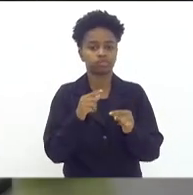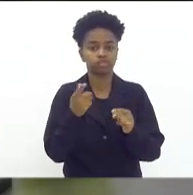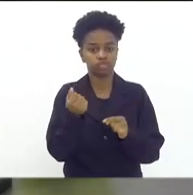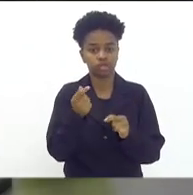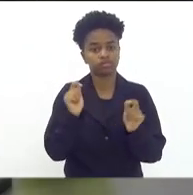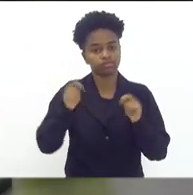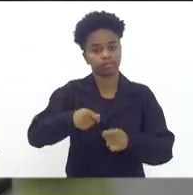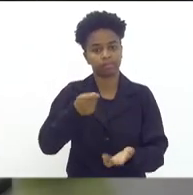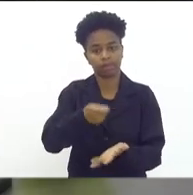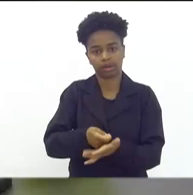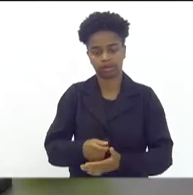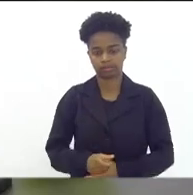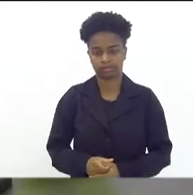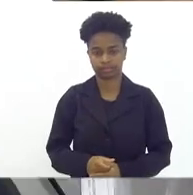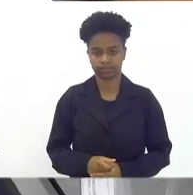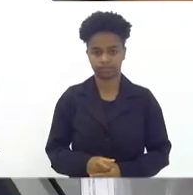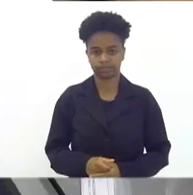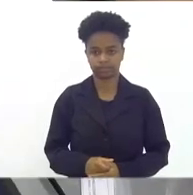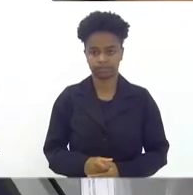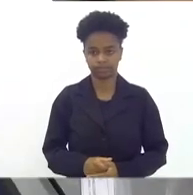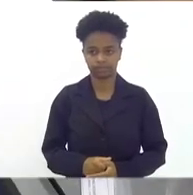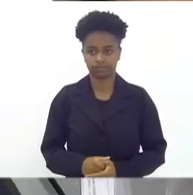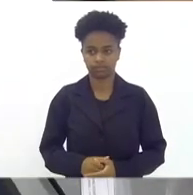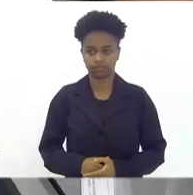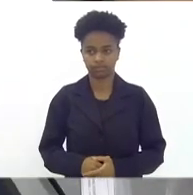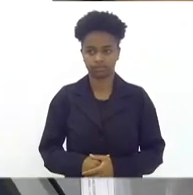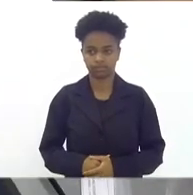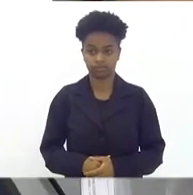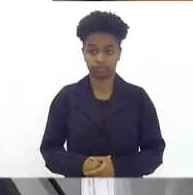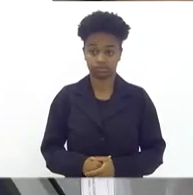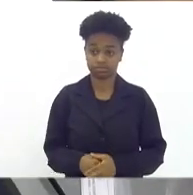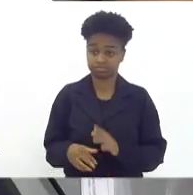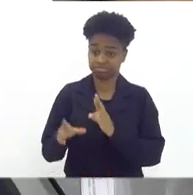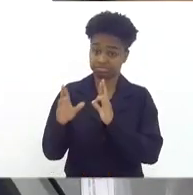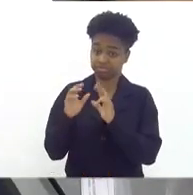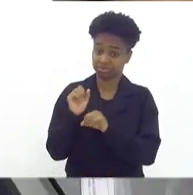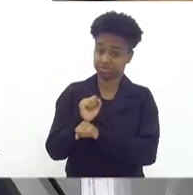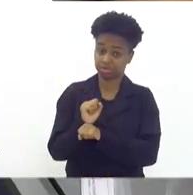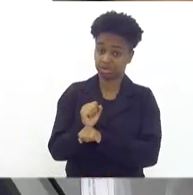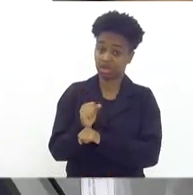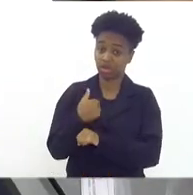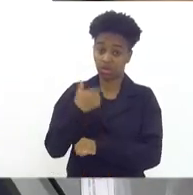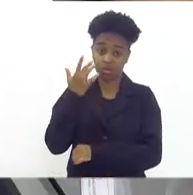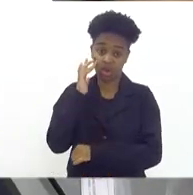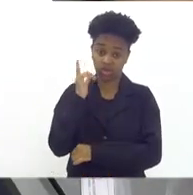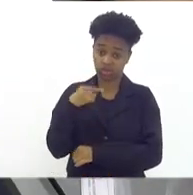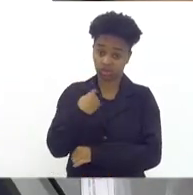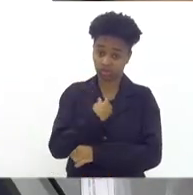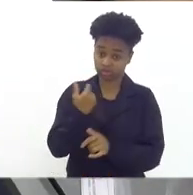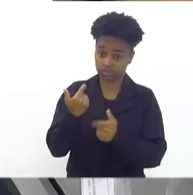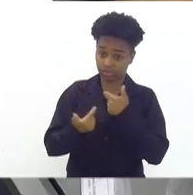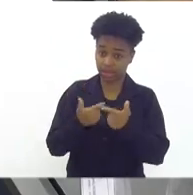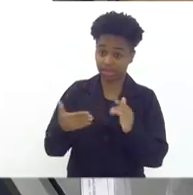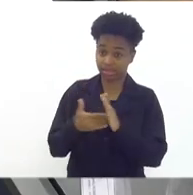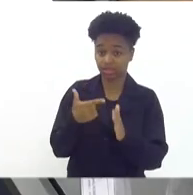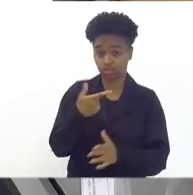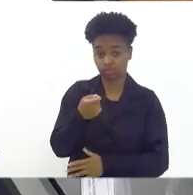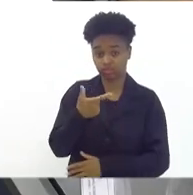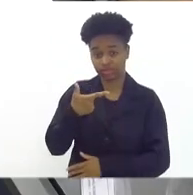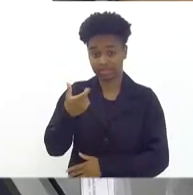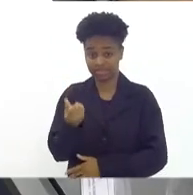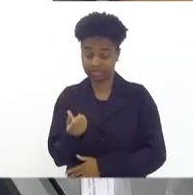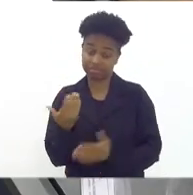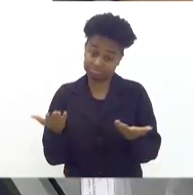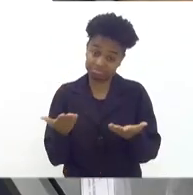possa pagar Vamos esperar né Eu acho que pelo menos nosso mandato até 2026 né Então até